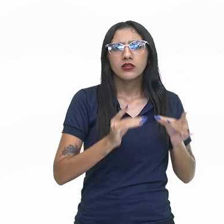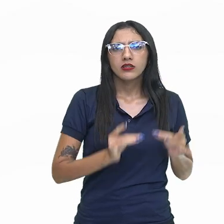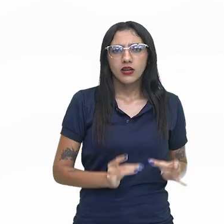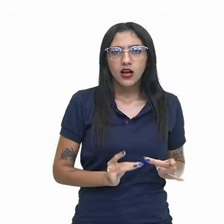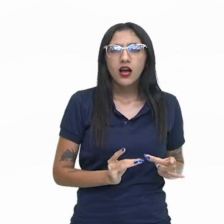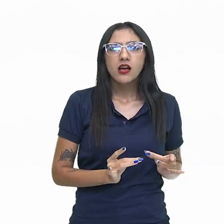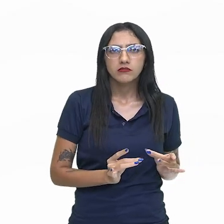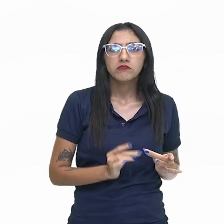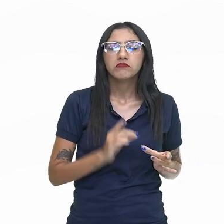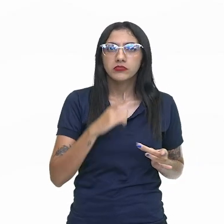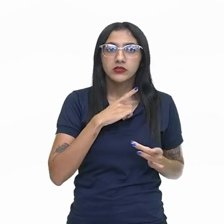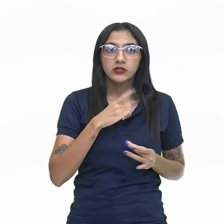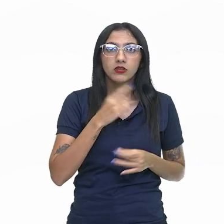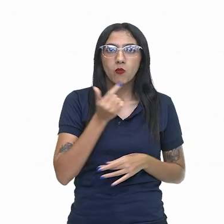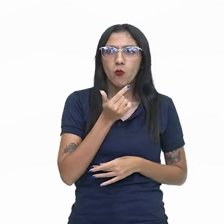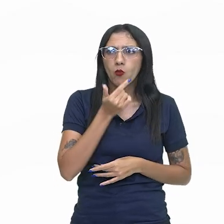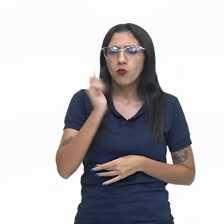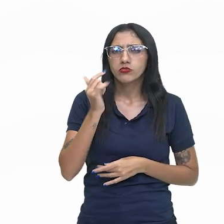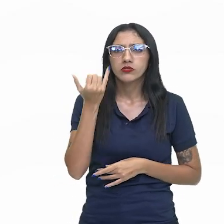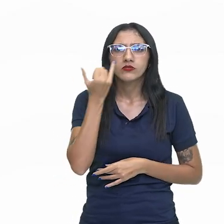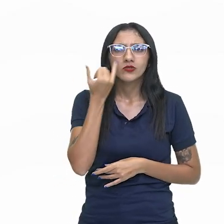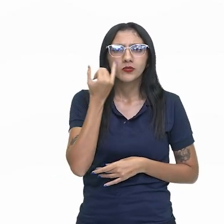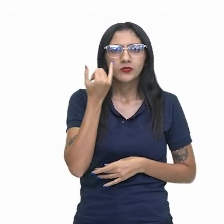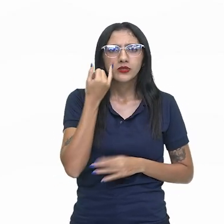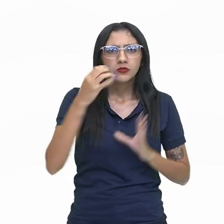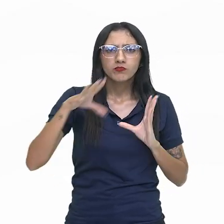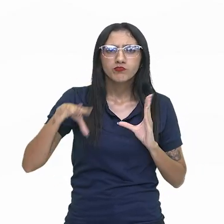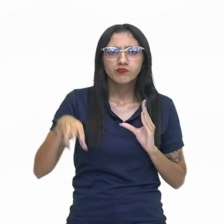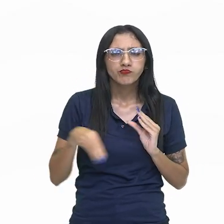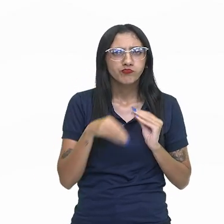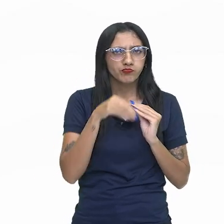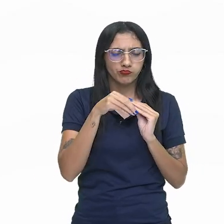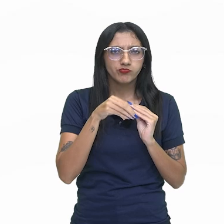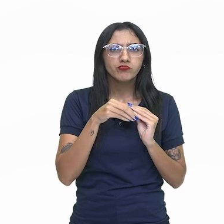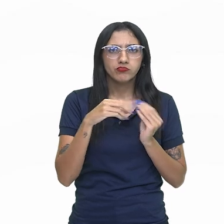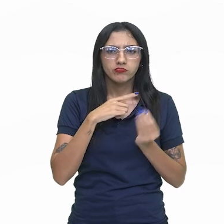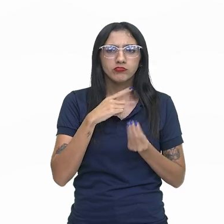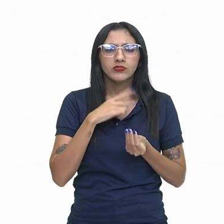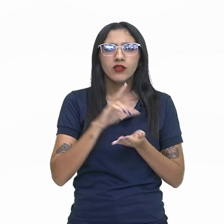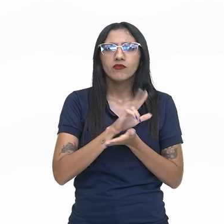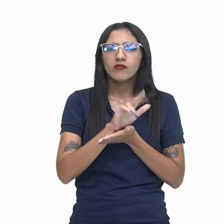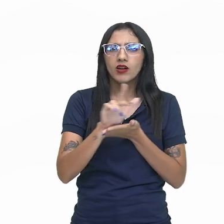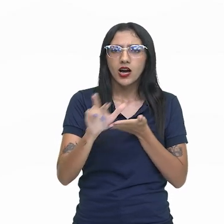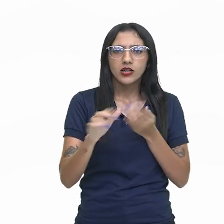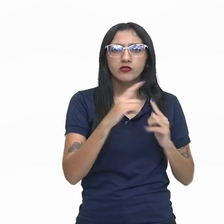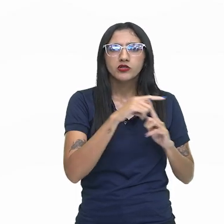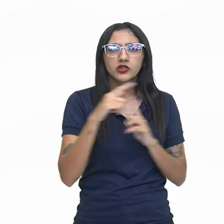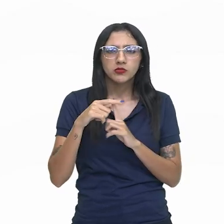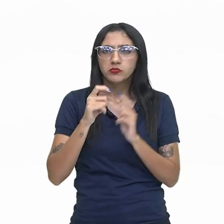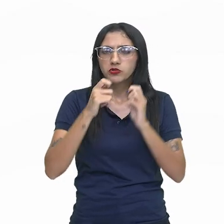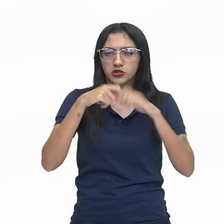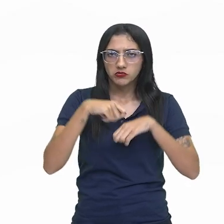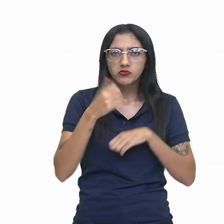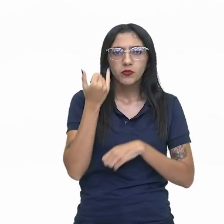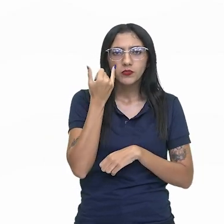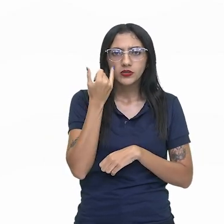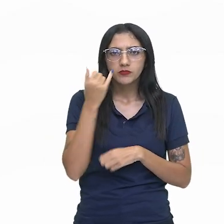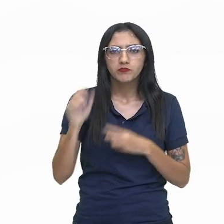vai encontrar em várias opções de leituras.